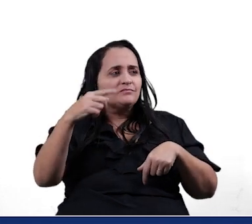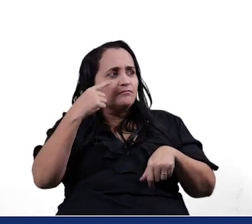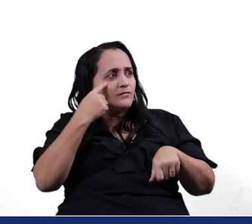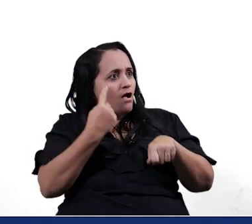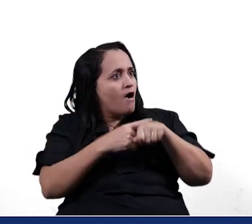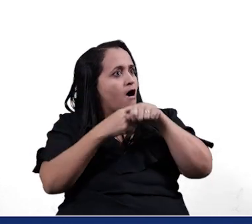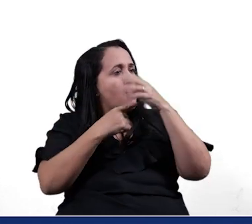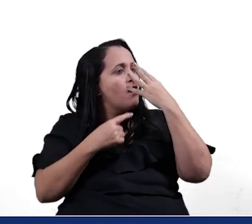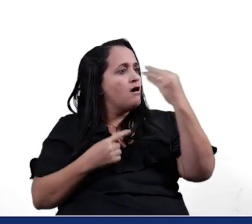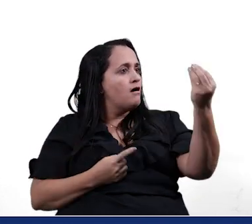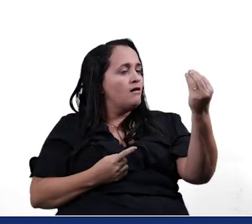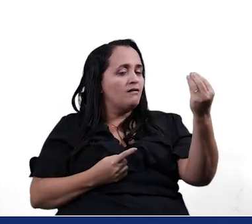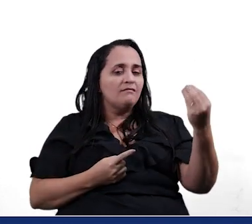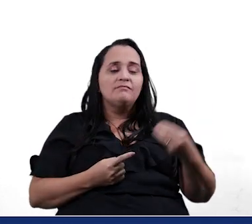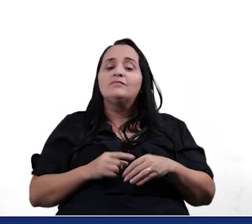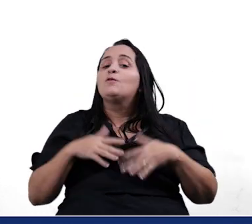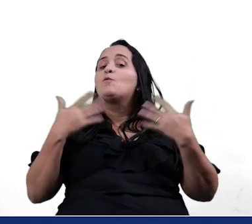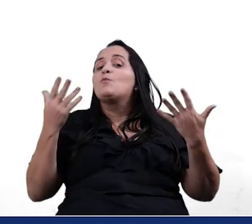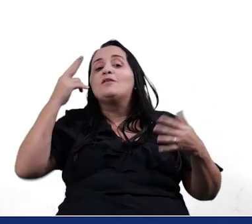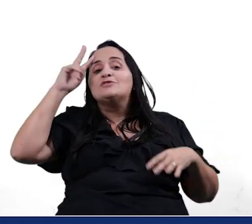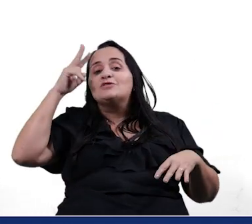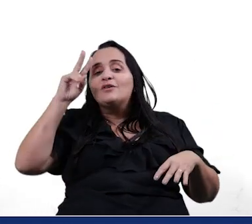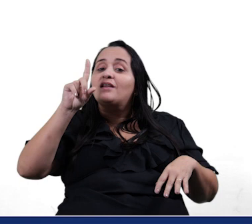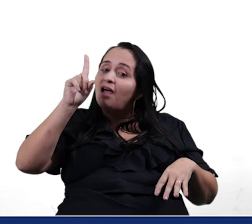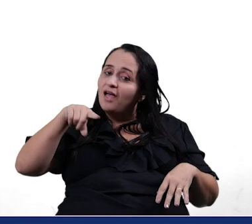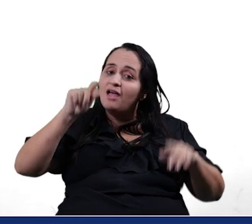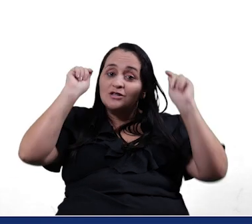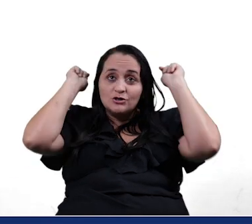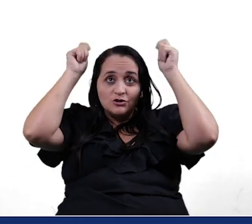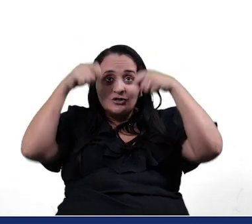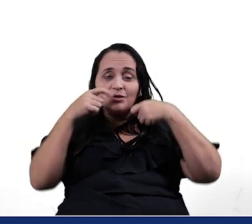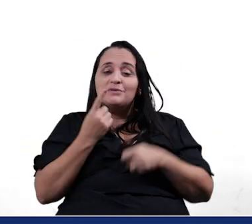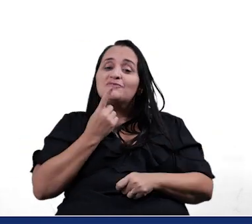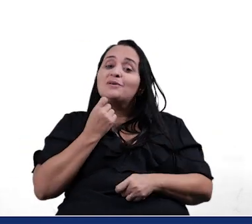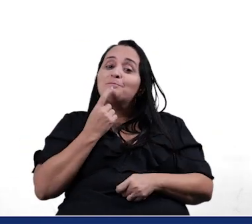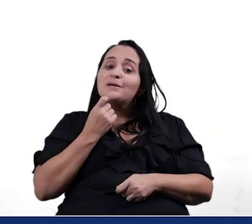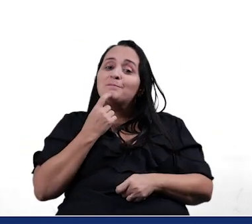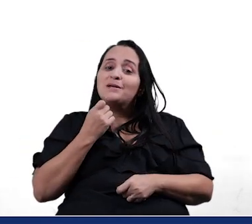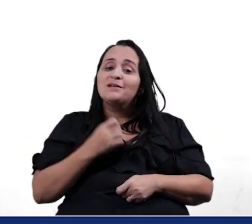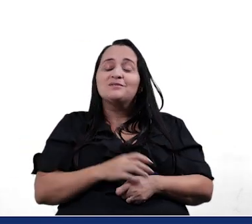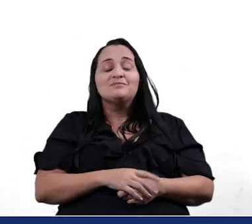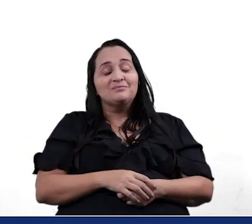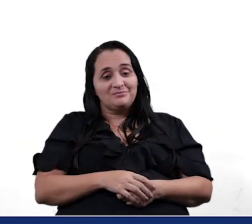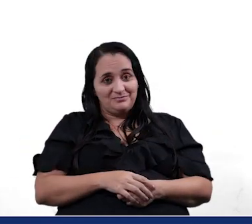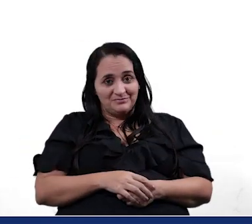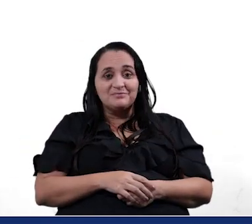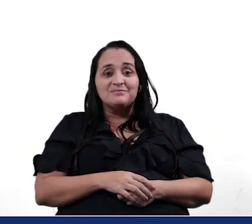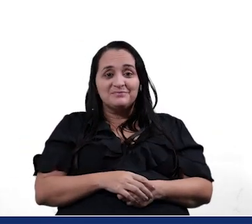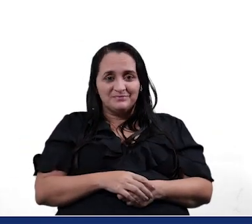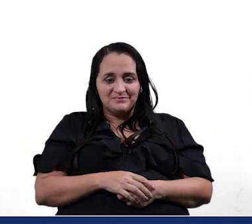história? A da Chapeuzinho Vermelho. Acertou quem disse que é a Chapeuzinho Vermelho.